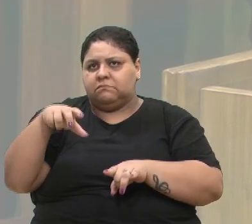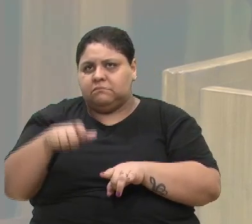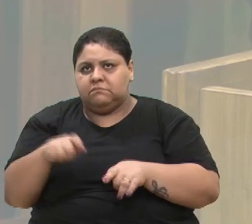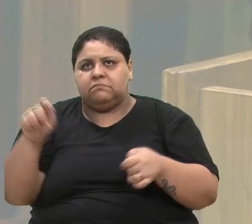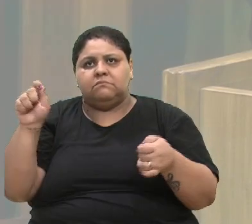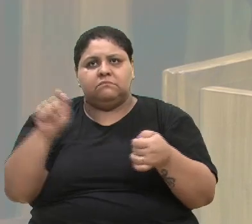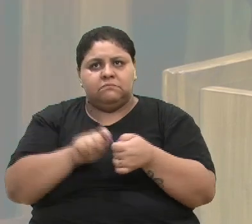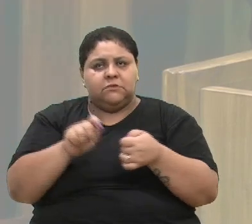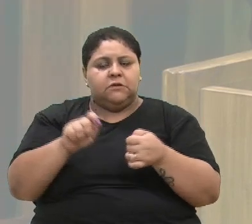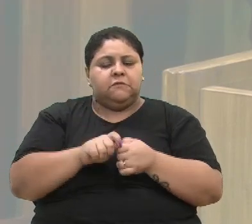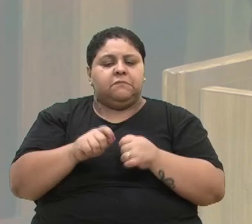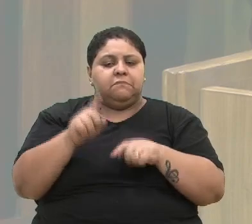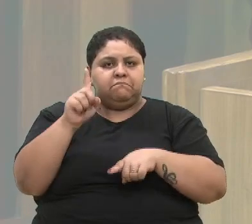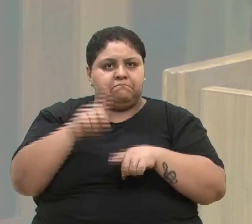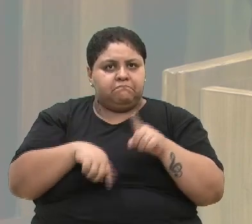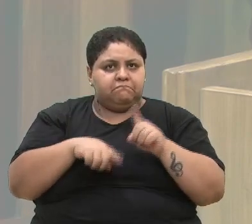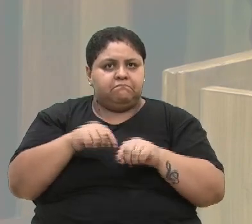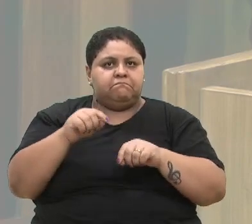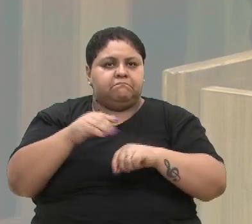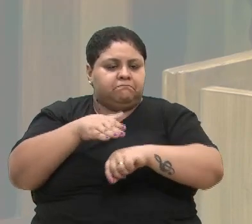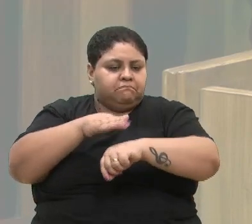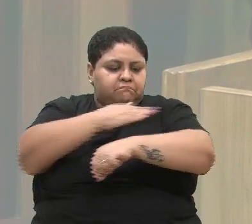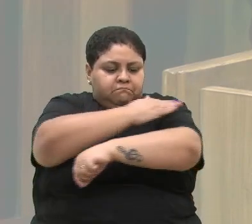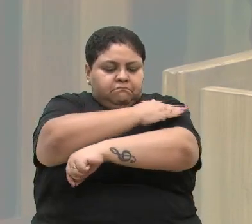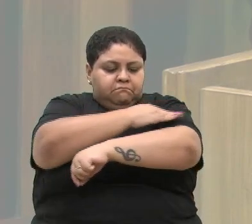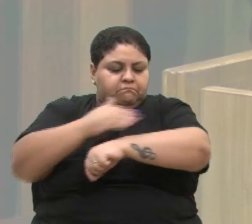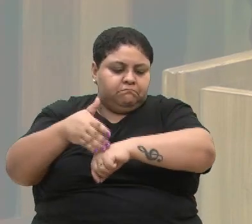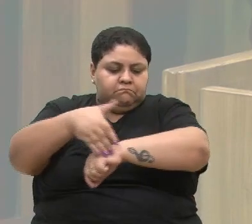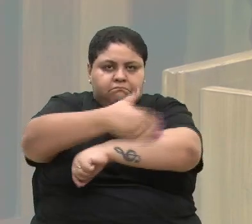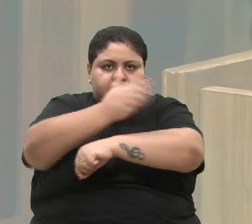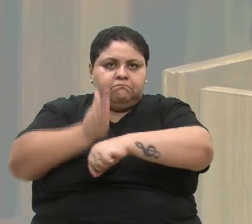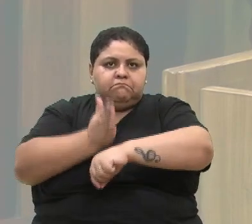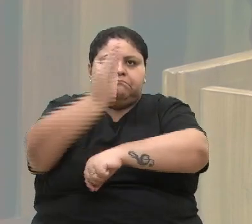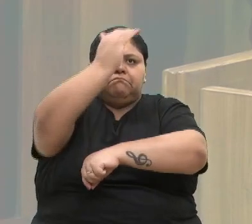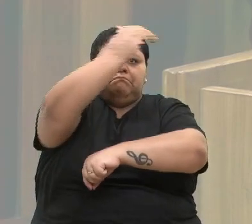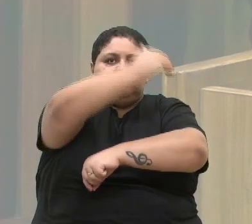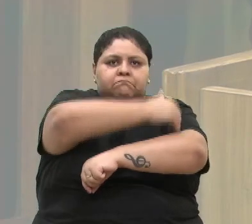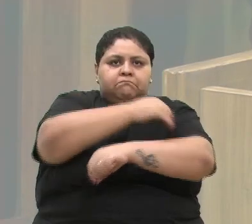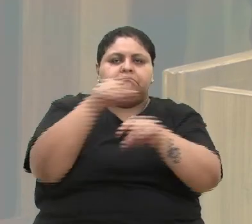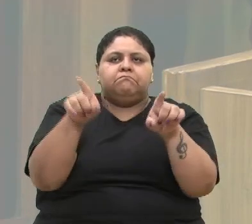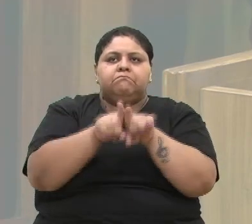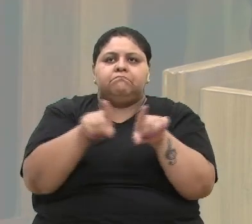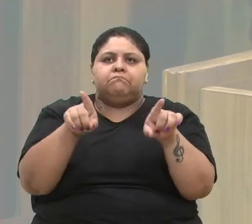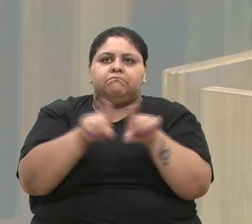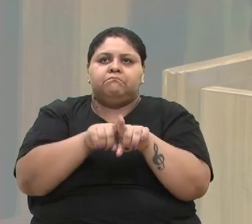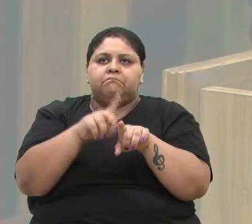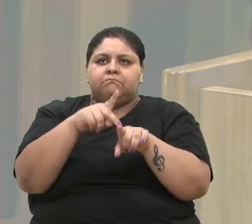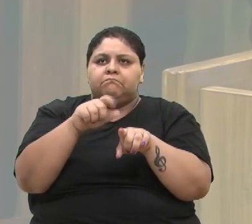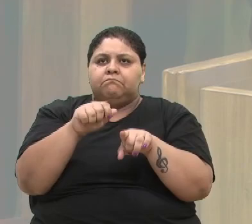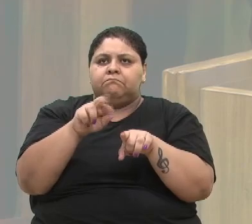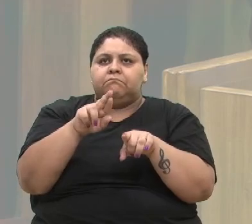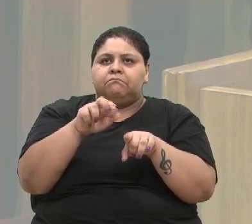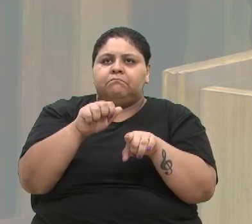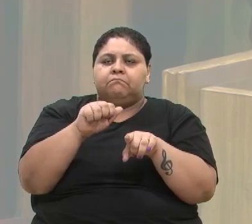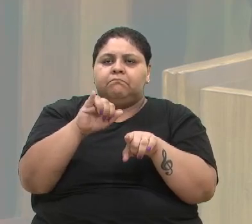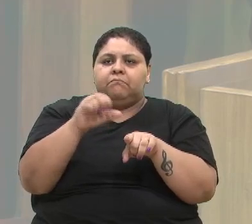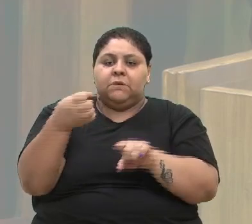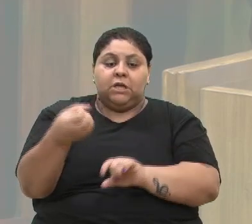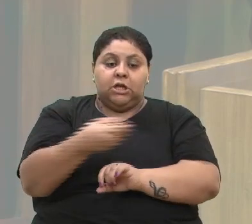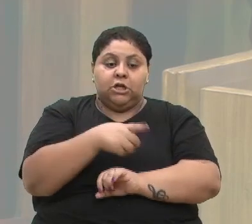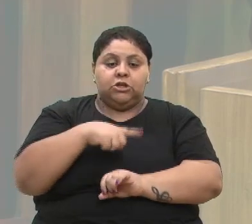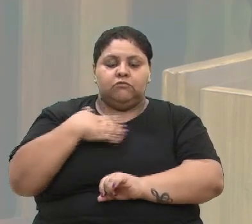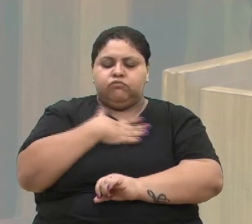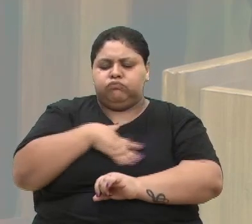suas atividades em rua coberta. Também tem Paraí Novo, que tive o prazer de estar lá